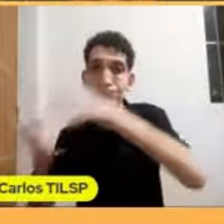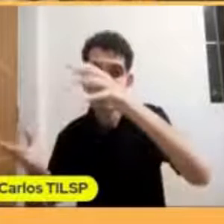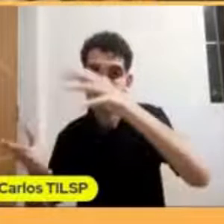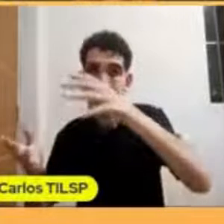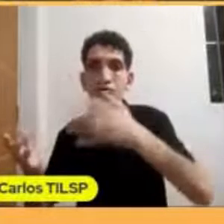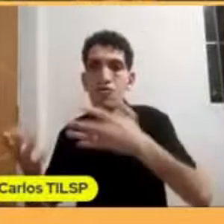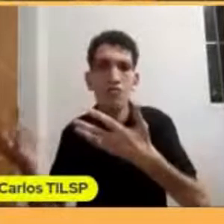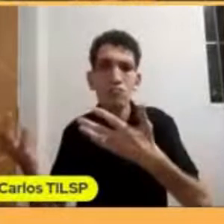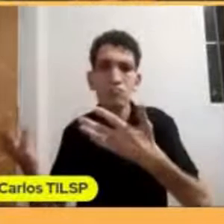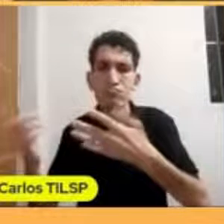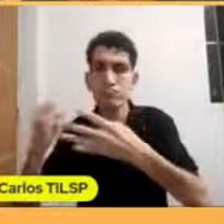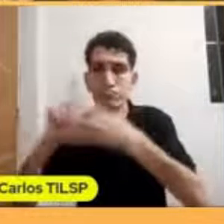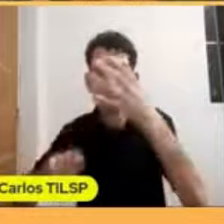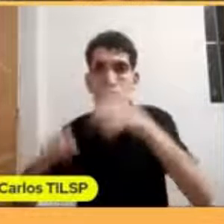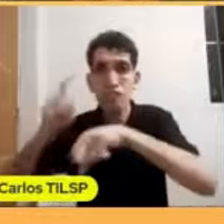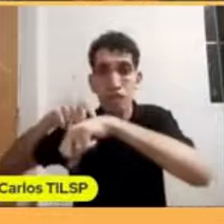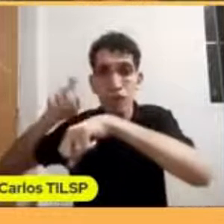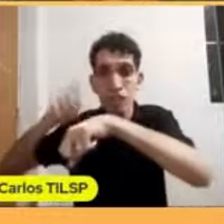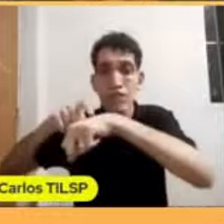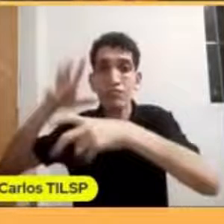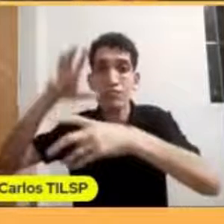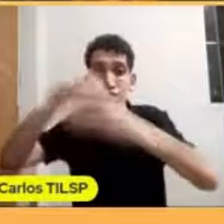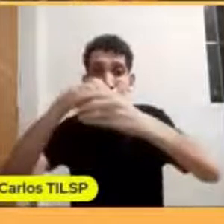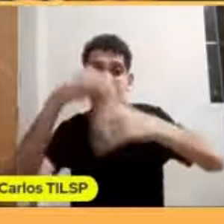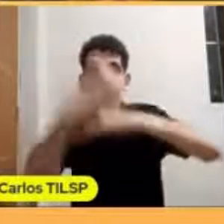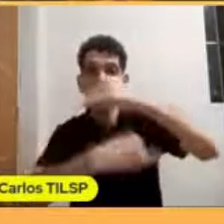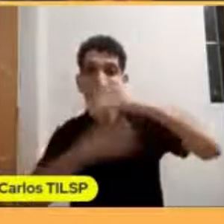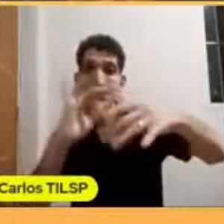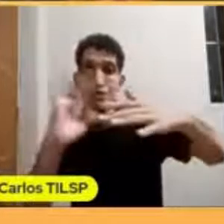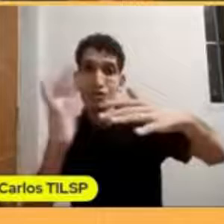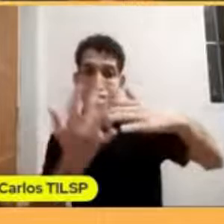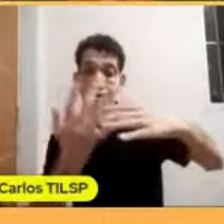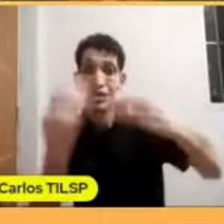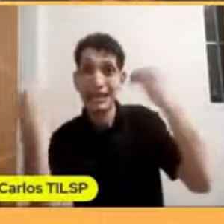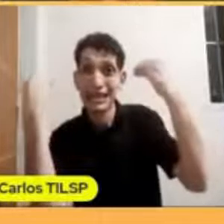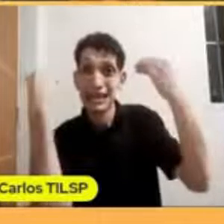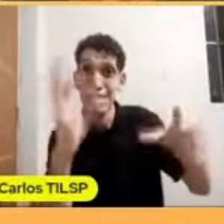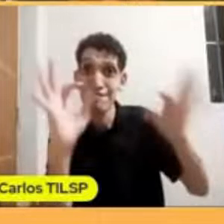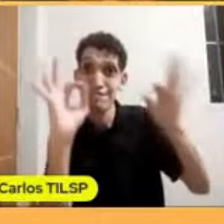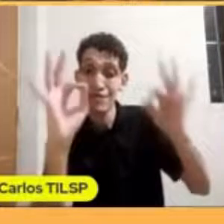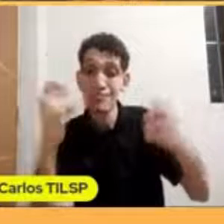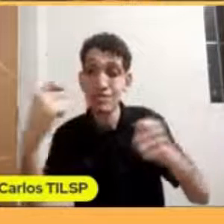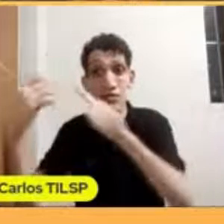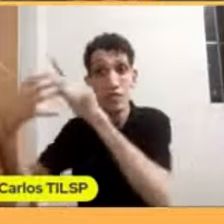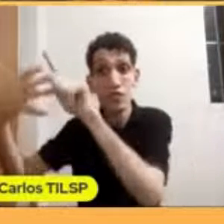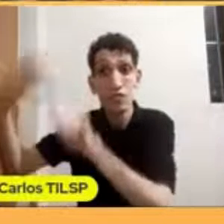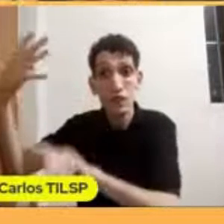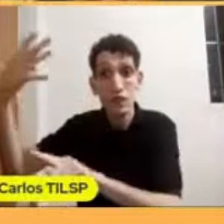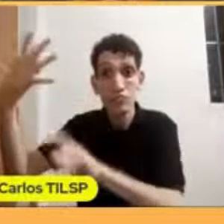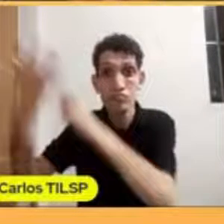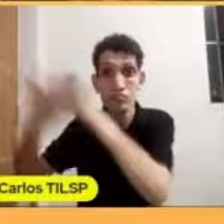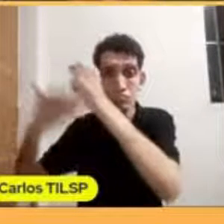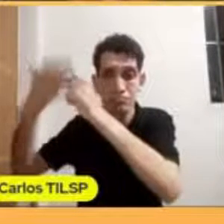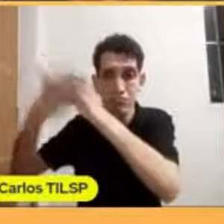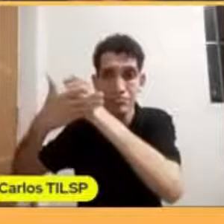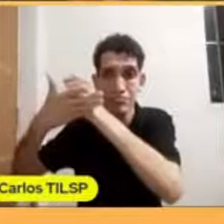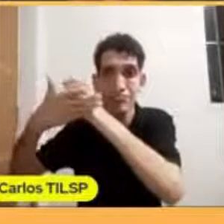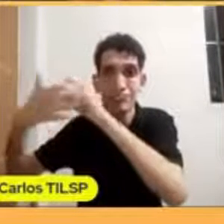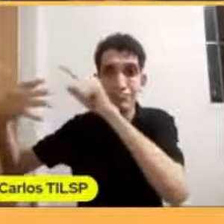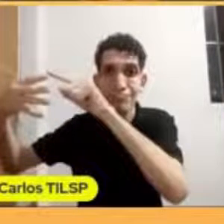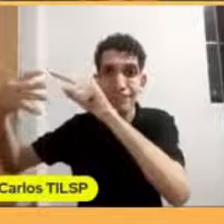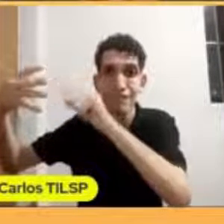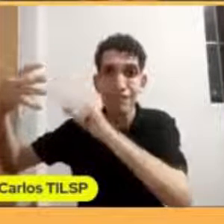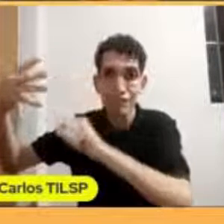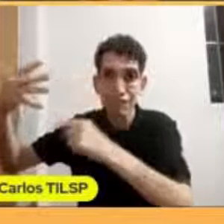gente garantir a acessibilidade digital, a gente teria que atender esses quatro princípios,